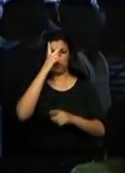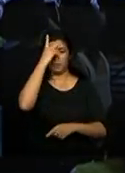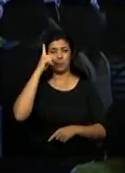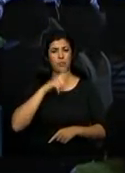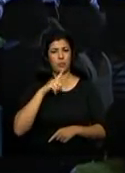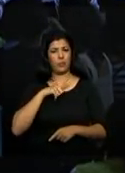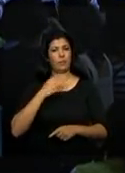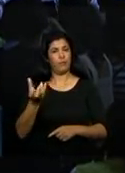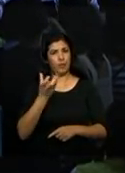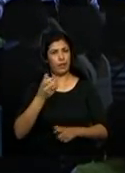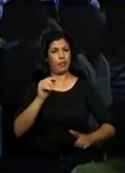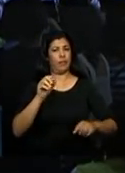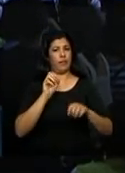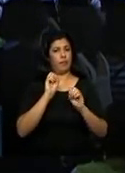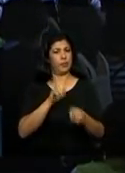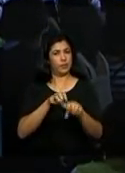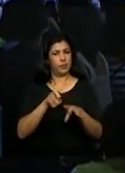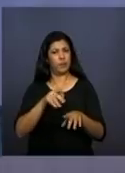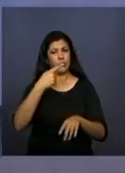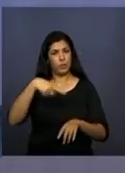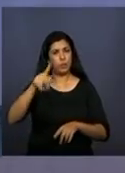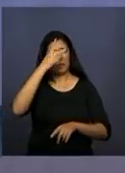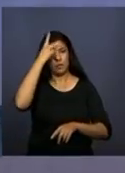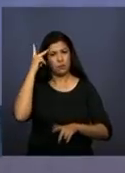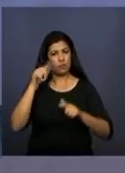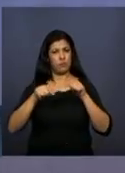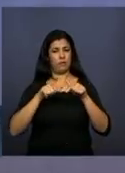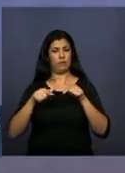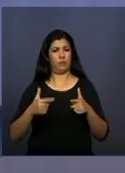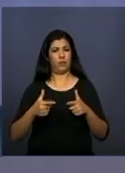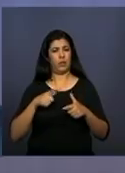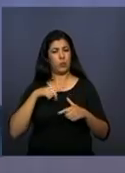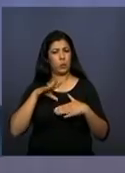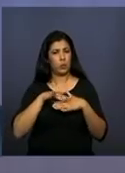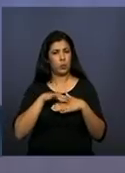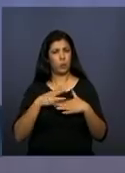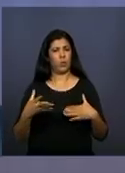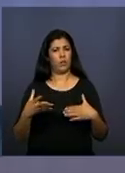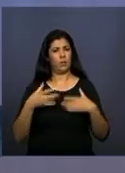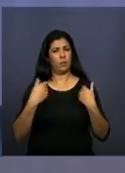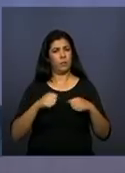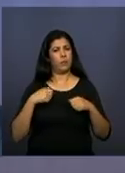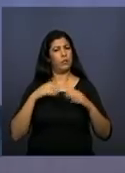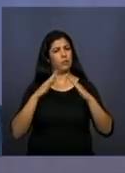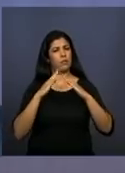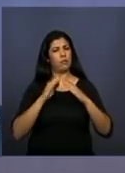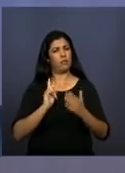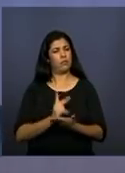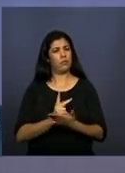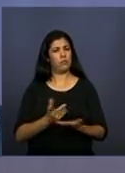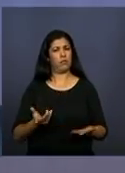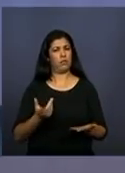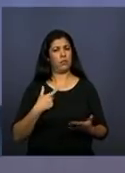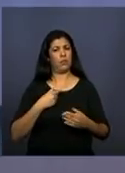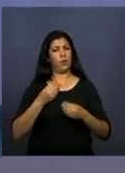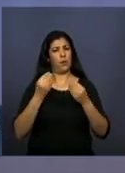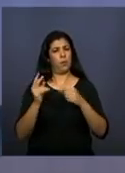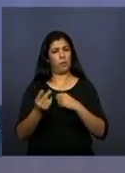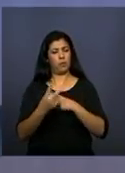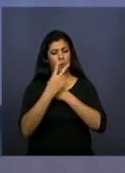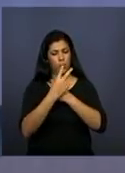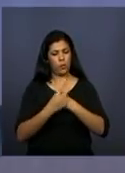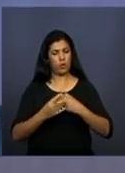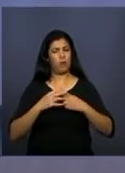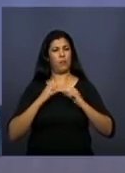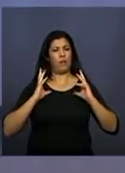em educação, para o sujeito que vai trabalhar, para o sujeito que está doente, né? Precisa ter um lar para poder se cuidar, para poder